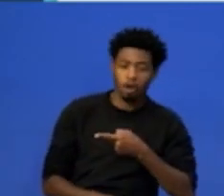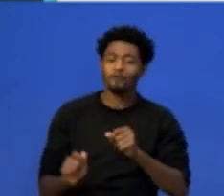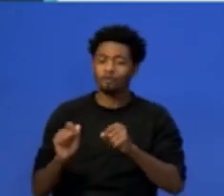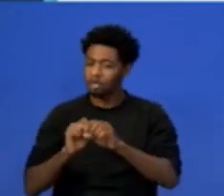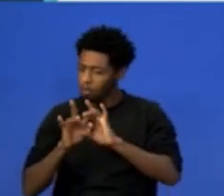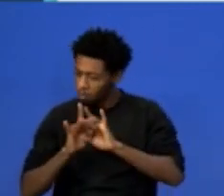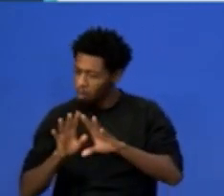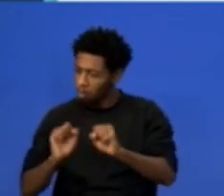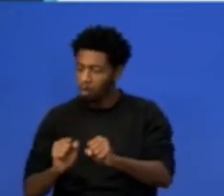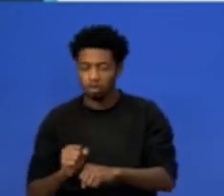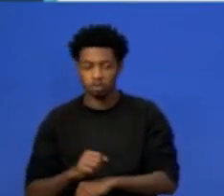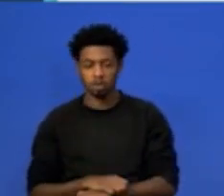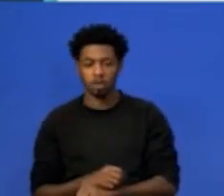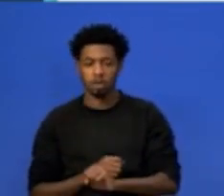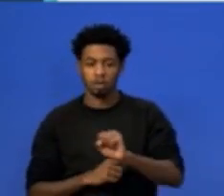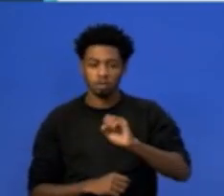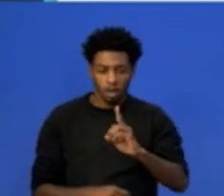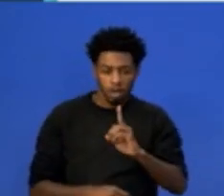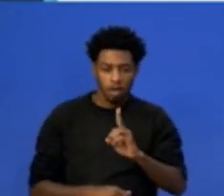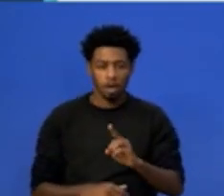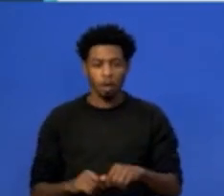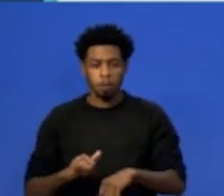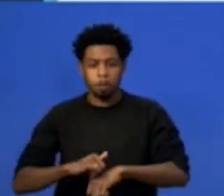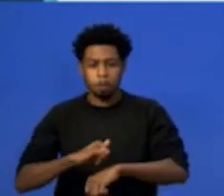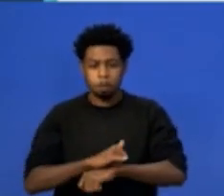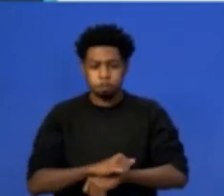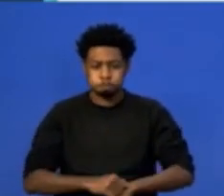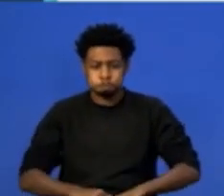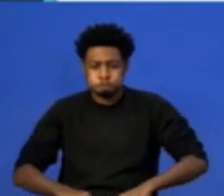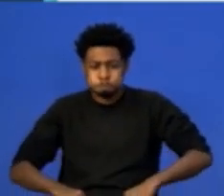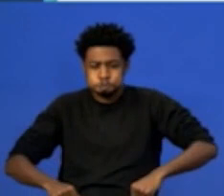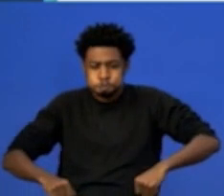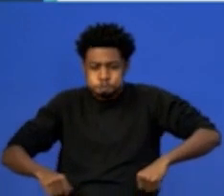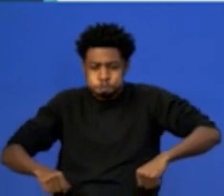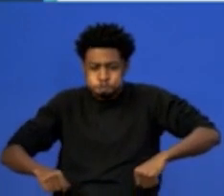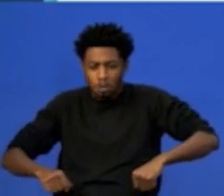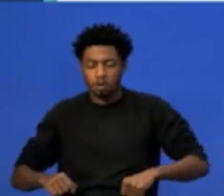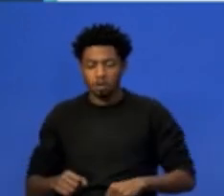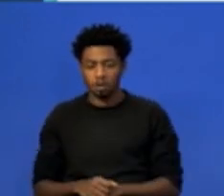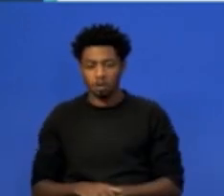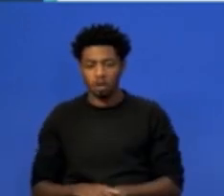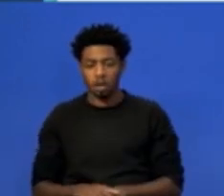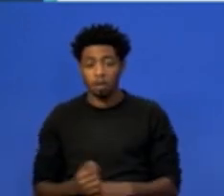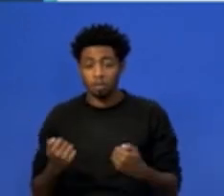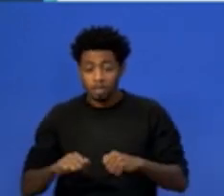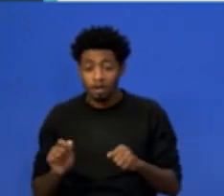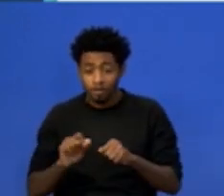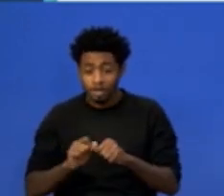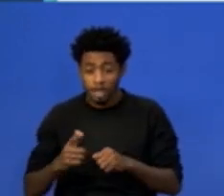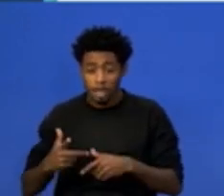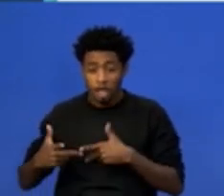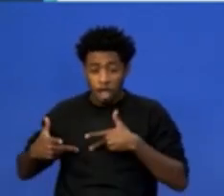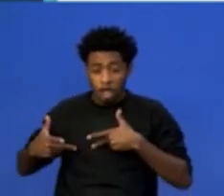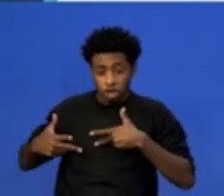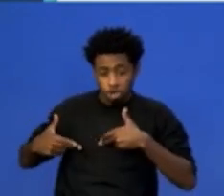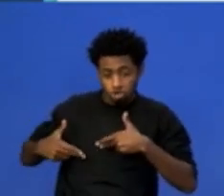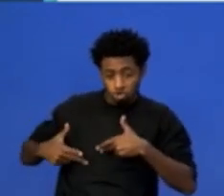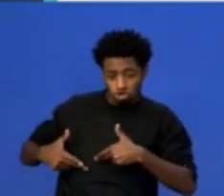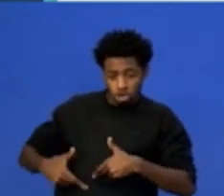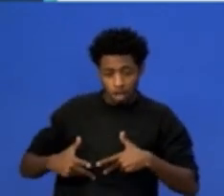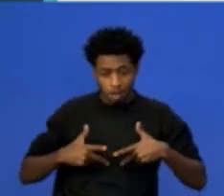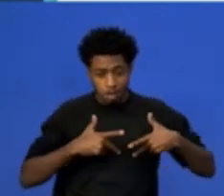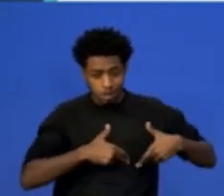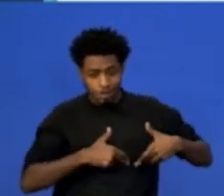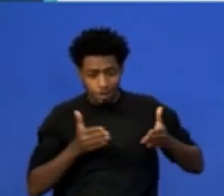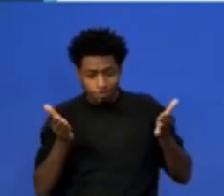Alternativa D, obesidade mórbida, cobertura obrigatória para clientes com planos que incluem cirurgias.